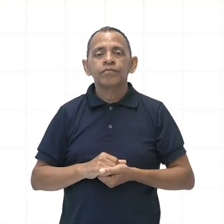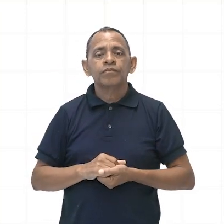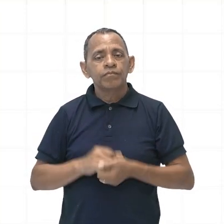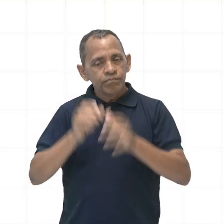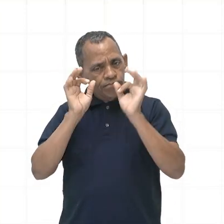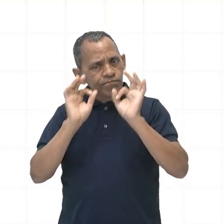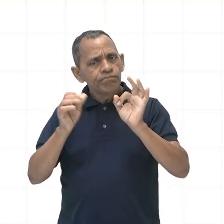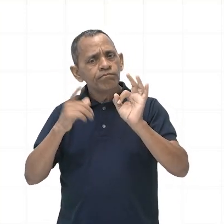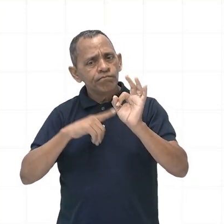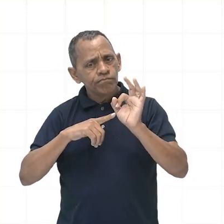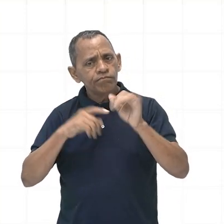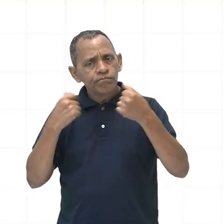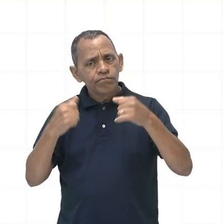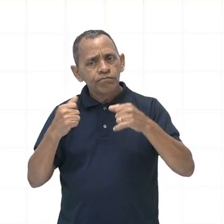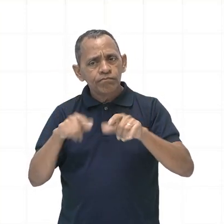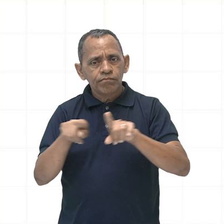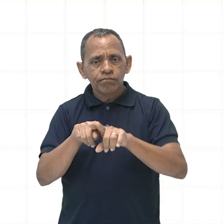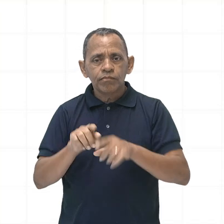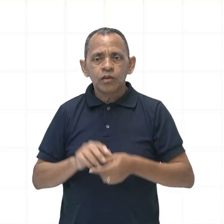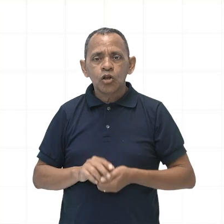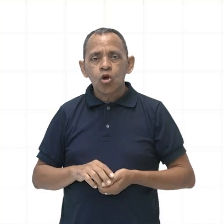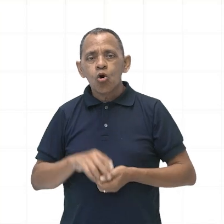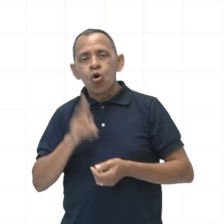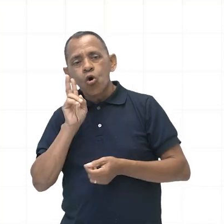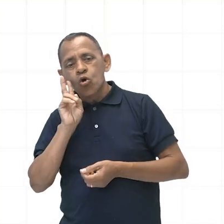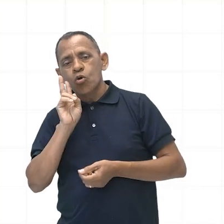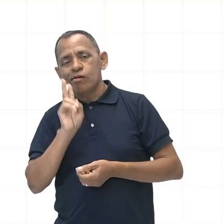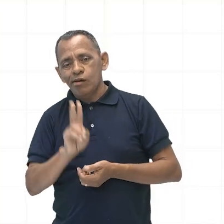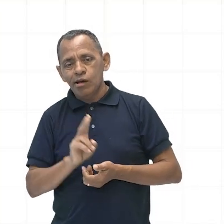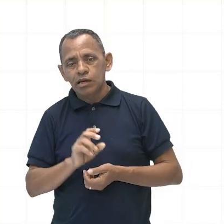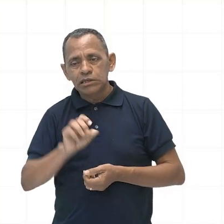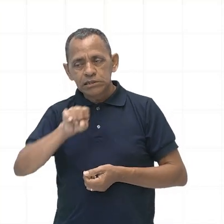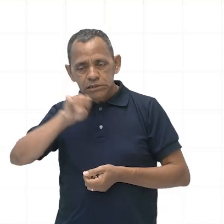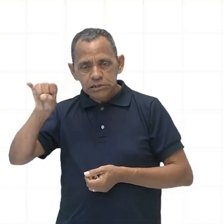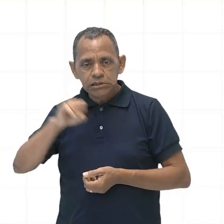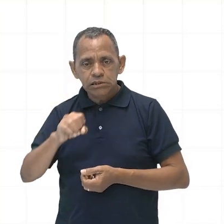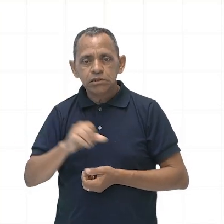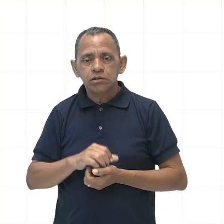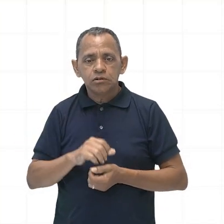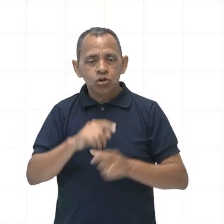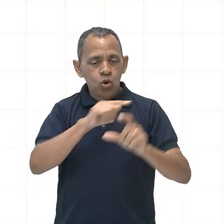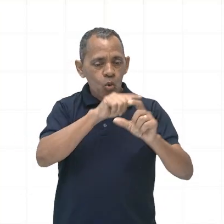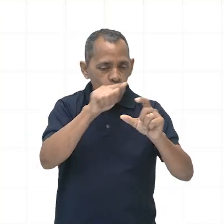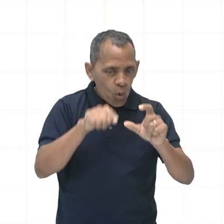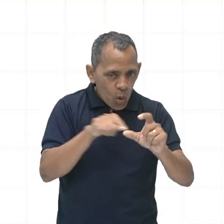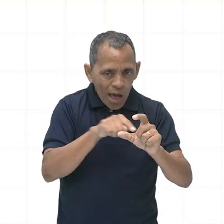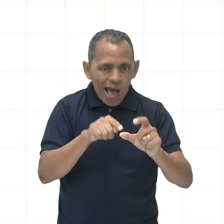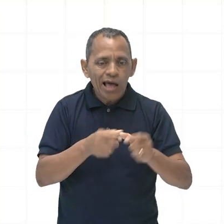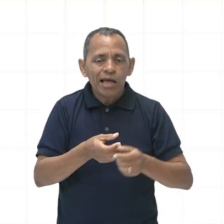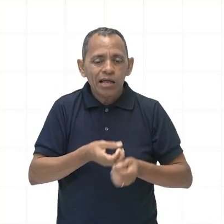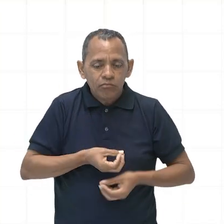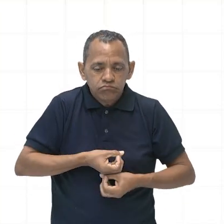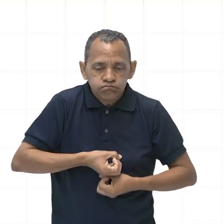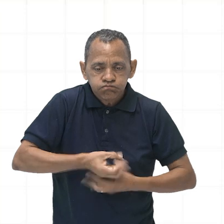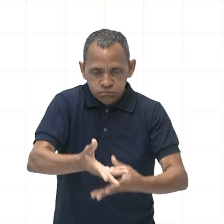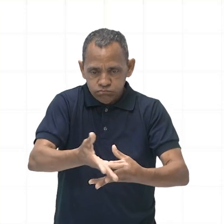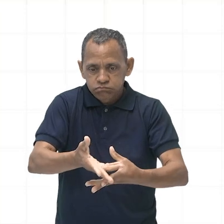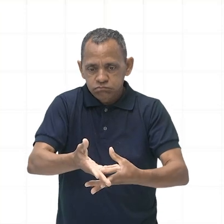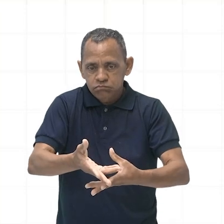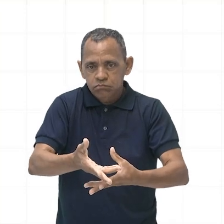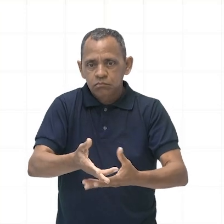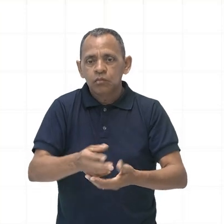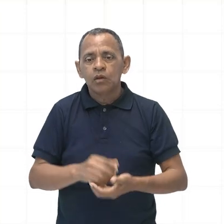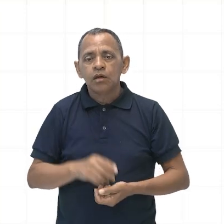essa probabilidade. Eu tenho que sempre olhar se o lançamento de um dado não interfere no outro, então esses eventos